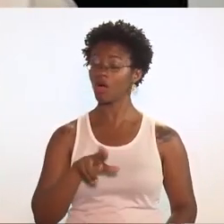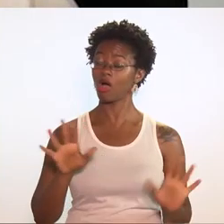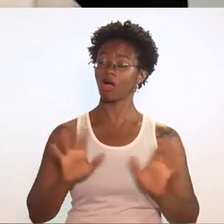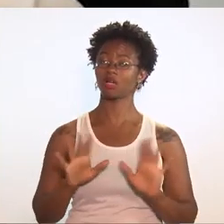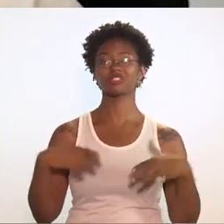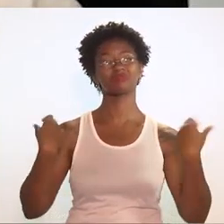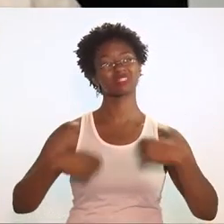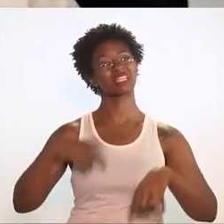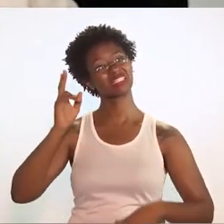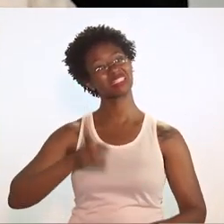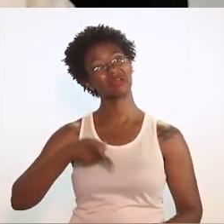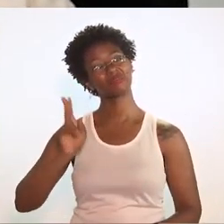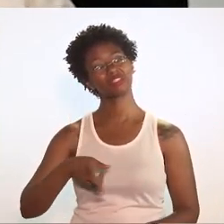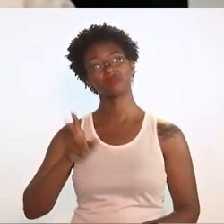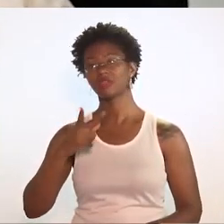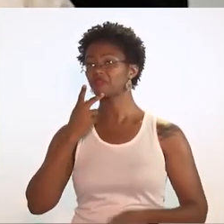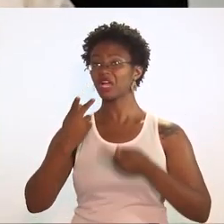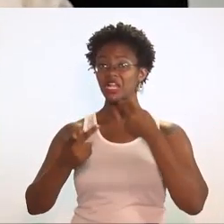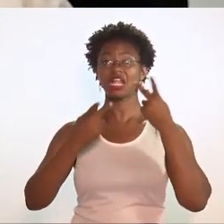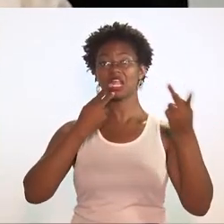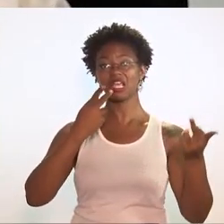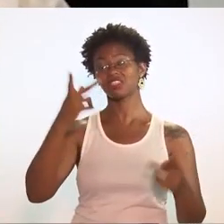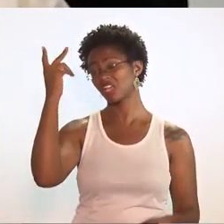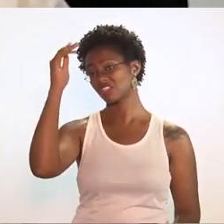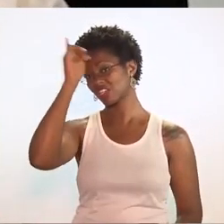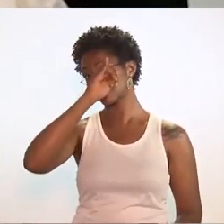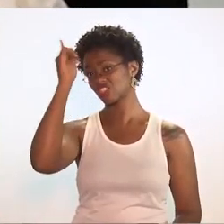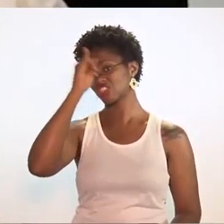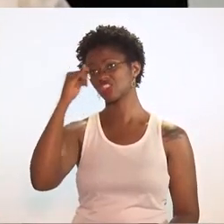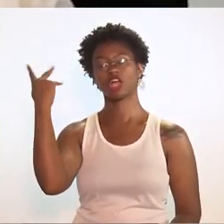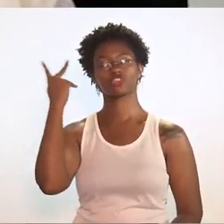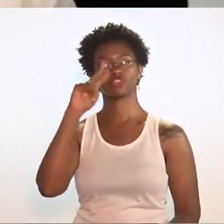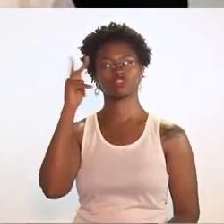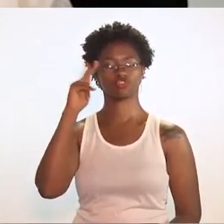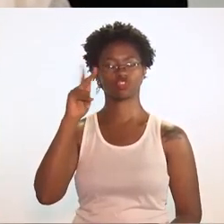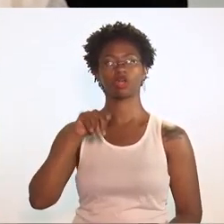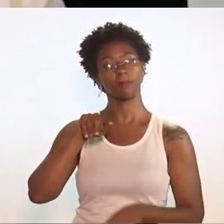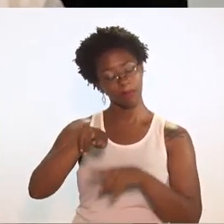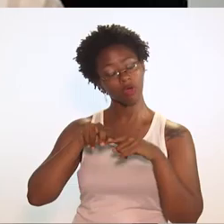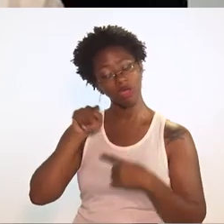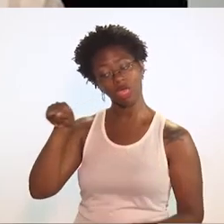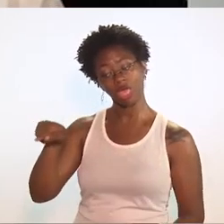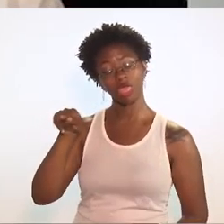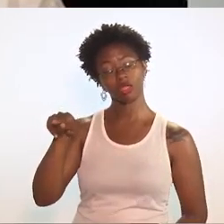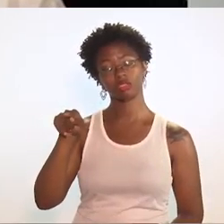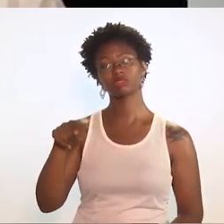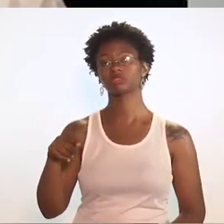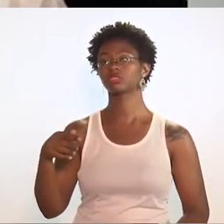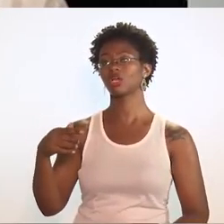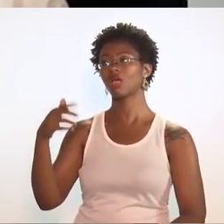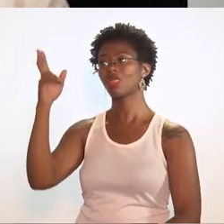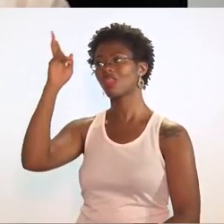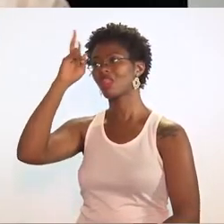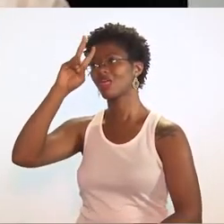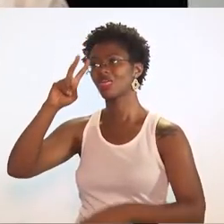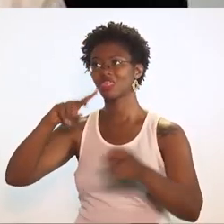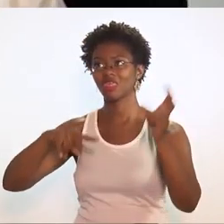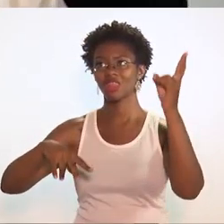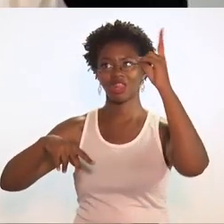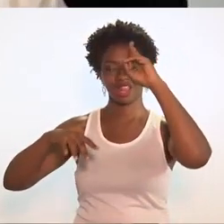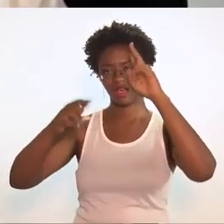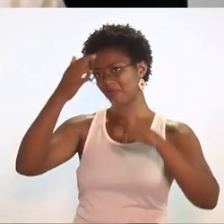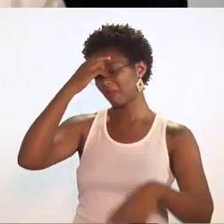cultura para baixo do tapete, esqueça isso, como quase que essa lei que se passou aí do esquecimento, né? Esqueça isso, que isso não é interessante, não é bom falar,